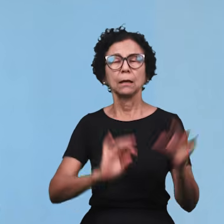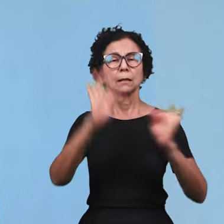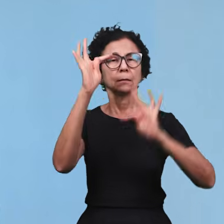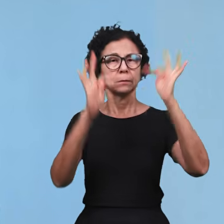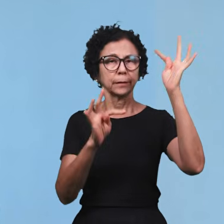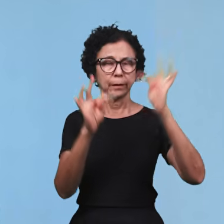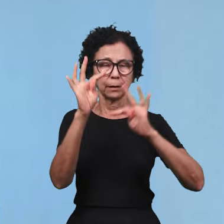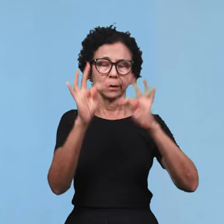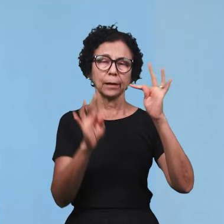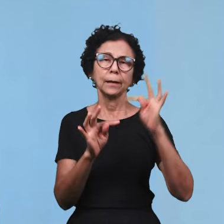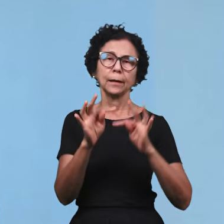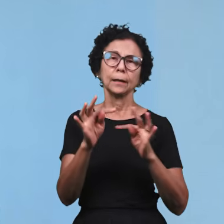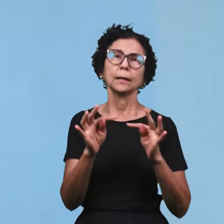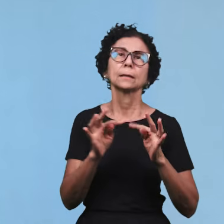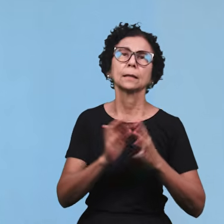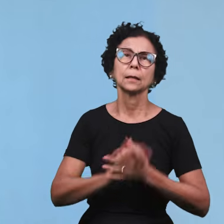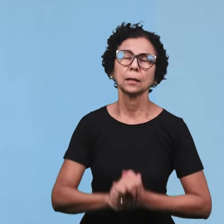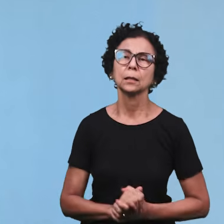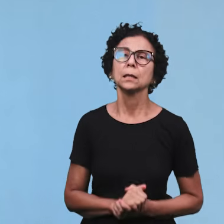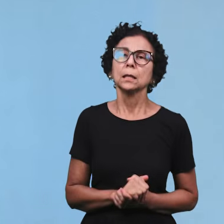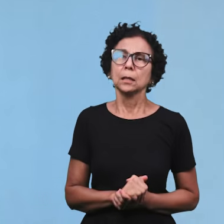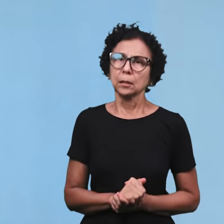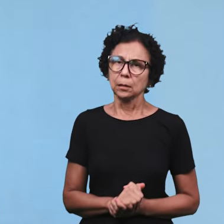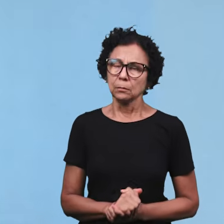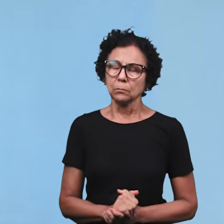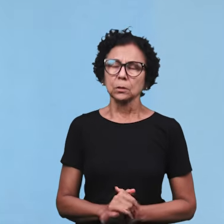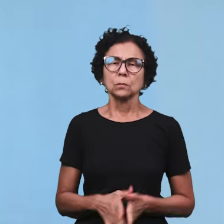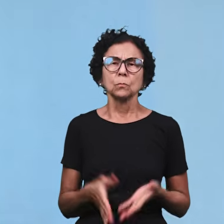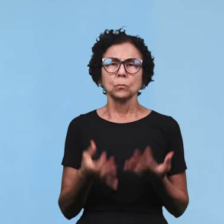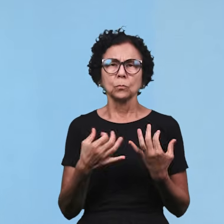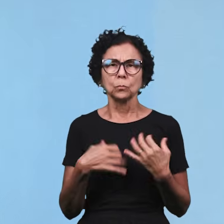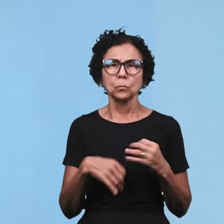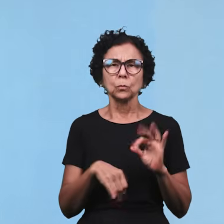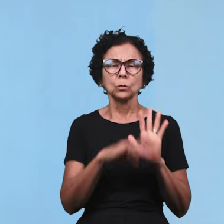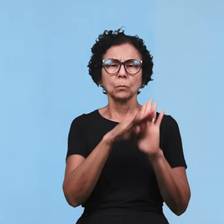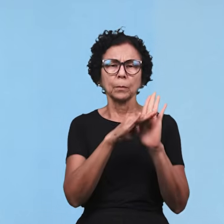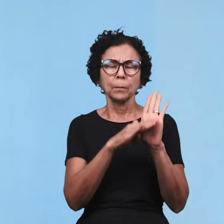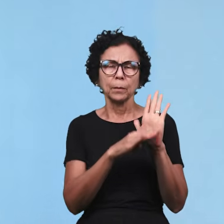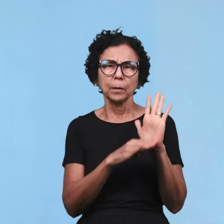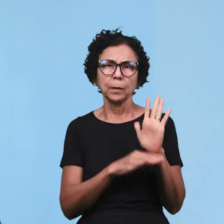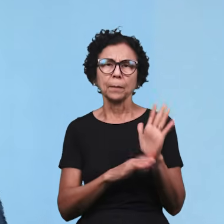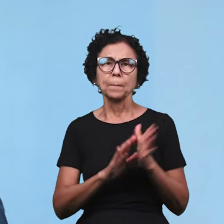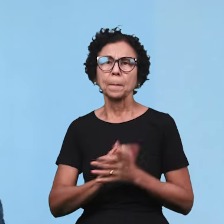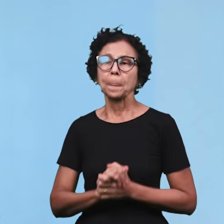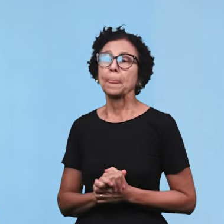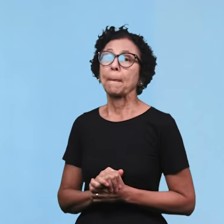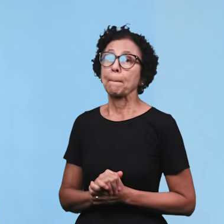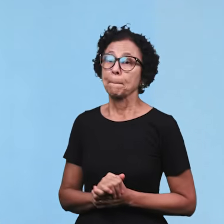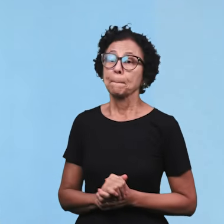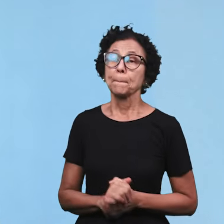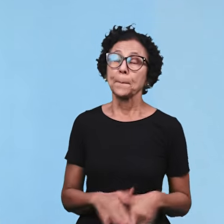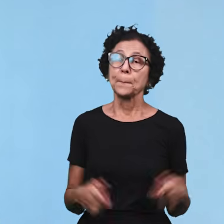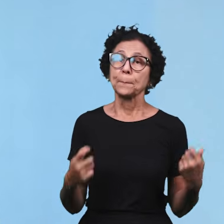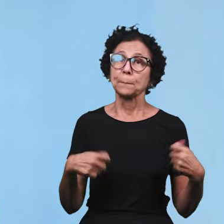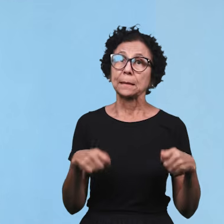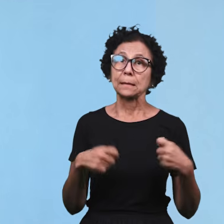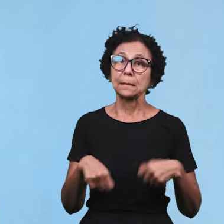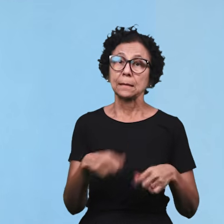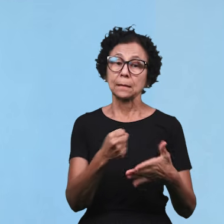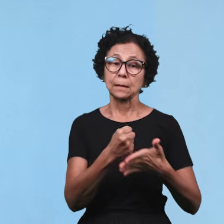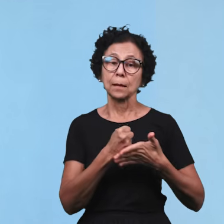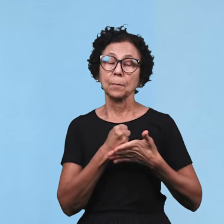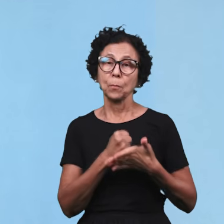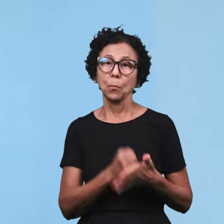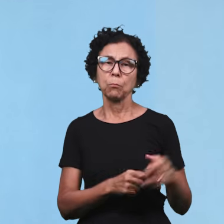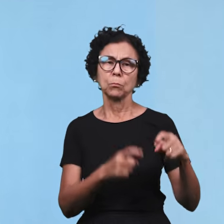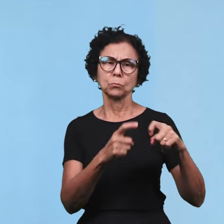existe uma rede multidisciplinar, né? Não vai ser só o médico tricologista ali que vai atuar, mas a gente tem que ter a colaboração do